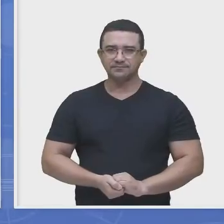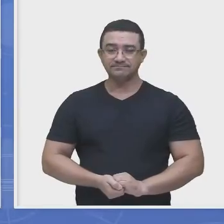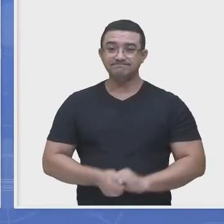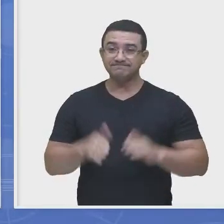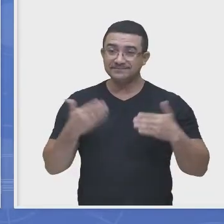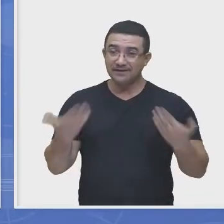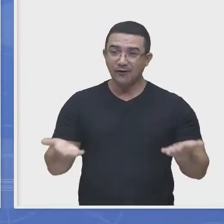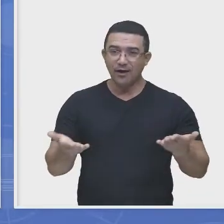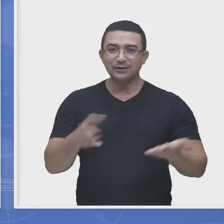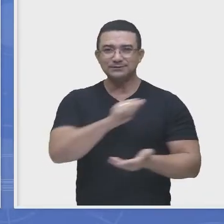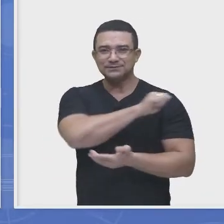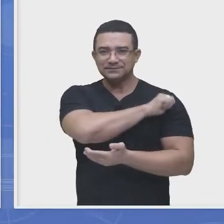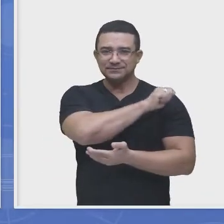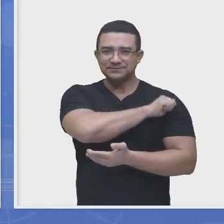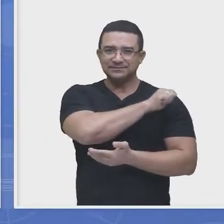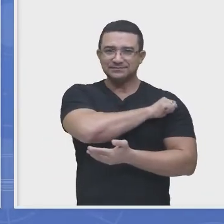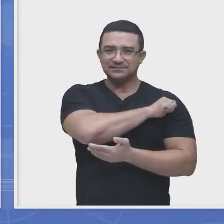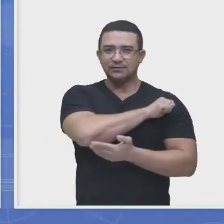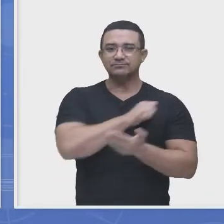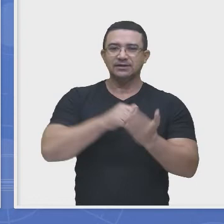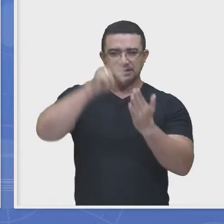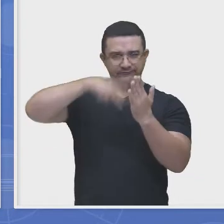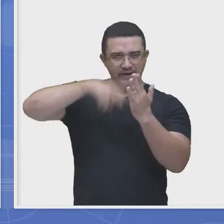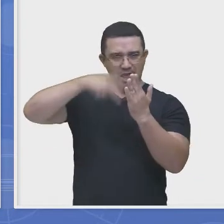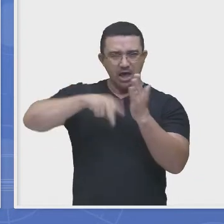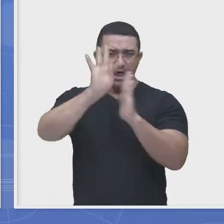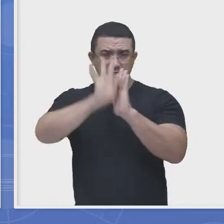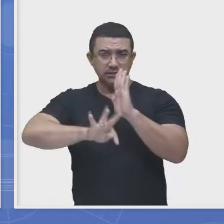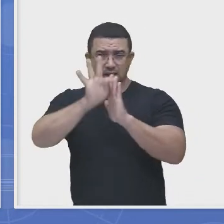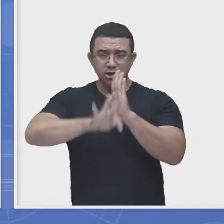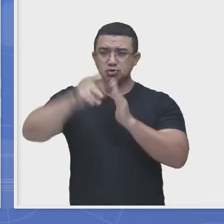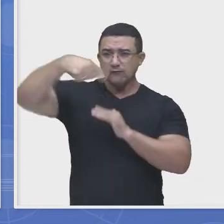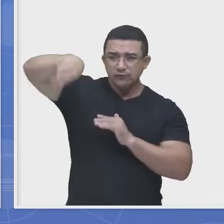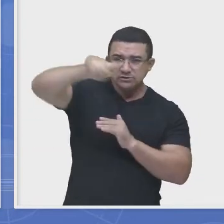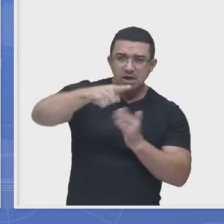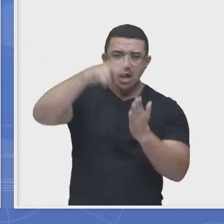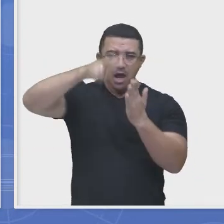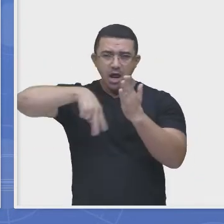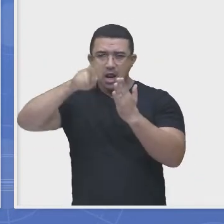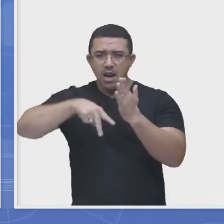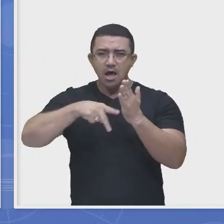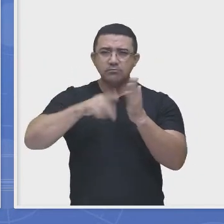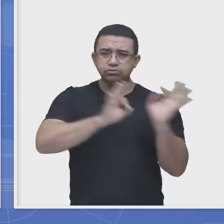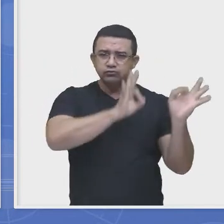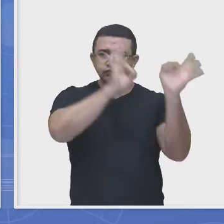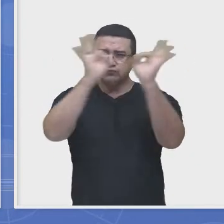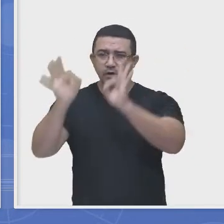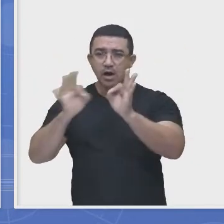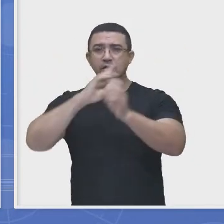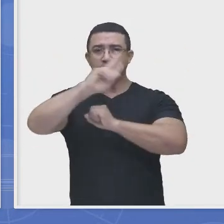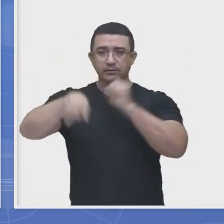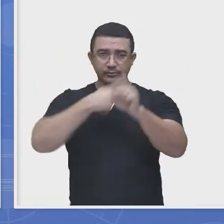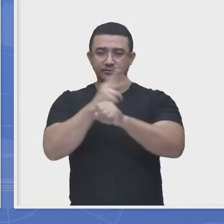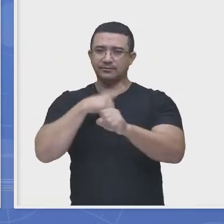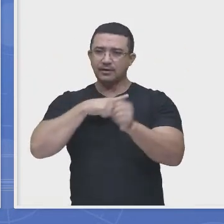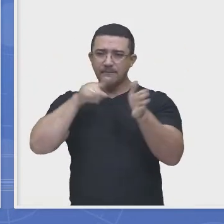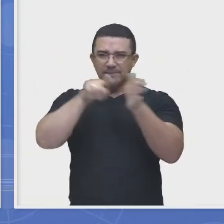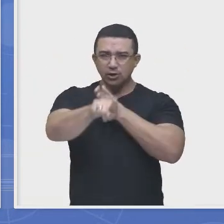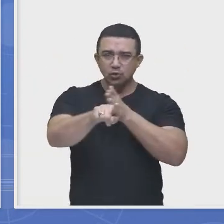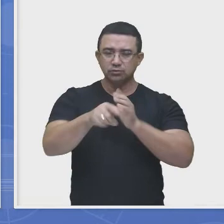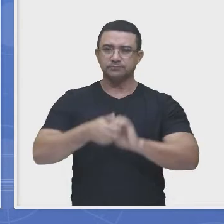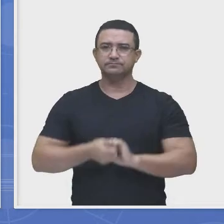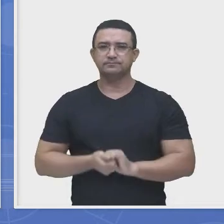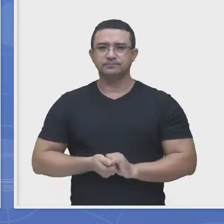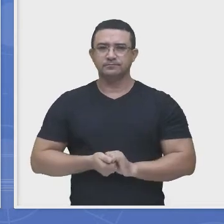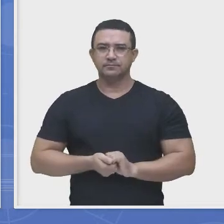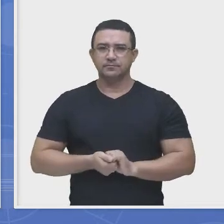Muito bem, pessoal. Então, para essa DLI, você tem um texto. Façam a leitura desse texto e vamos à nossa questão. A questão ela vai